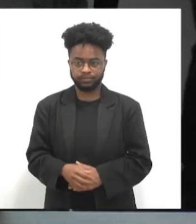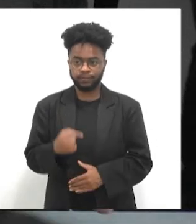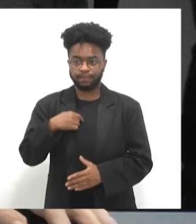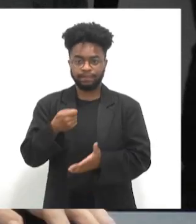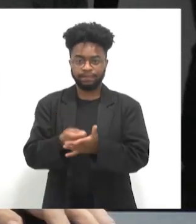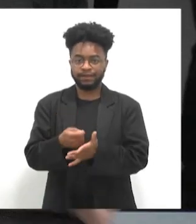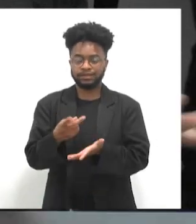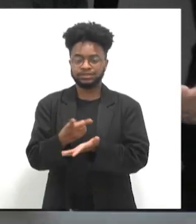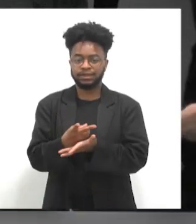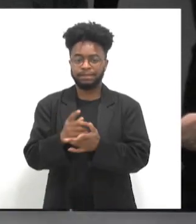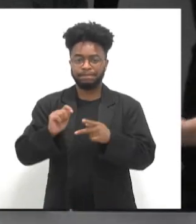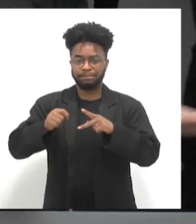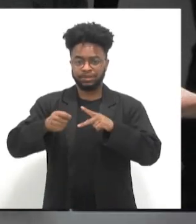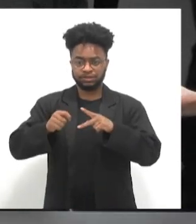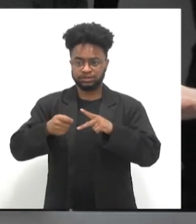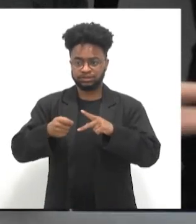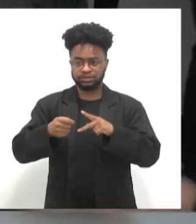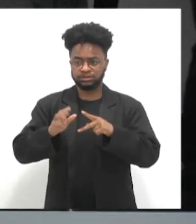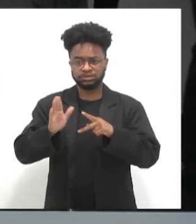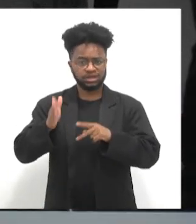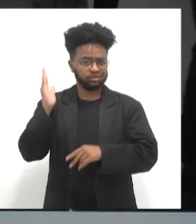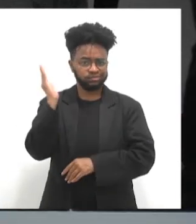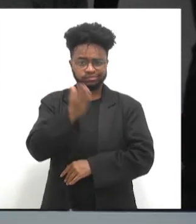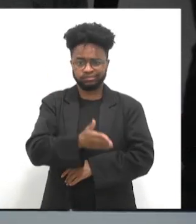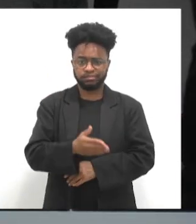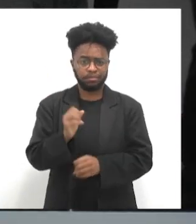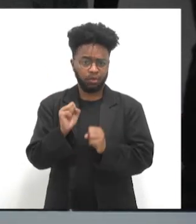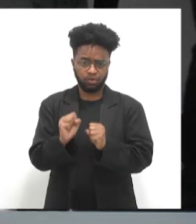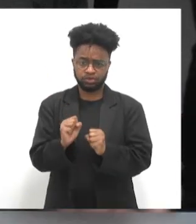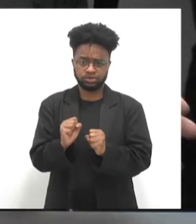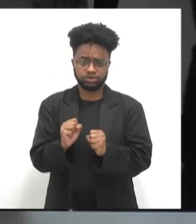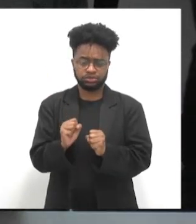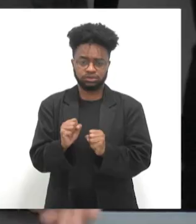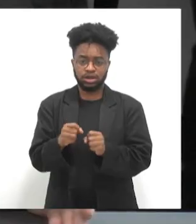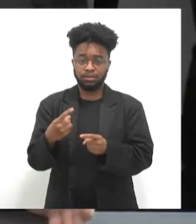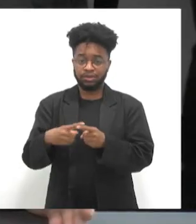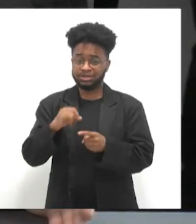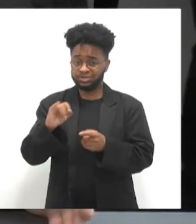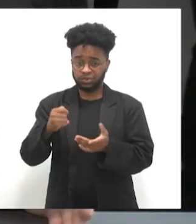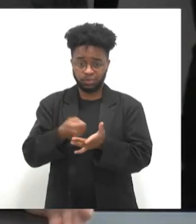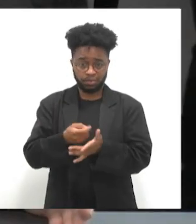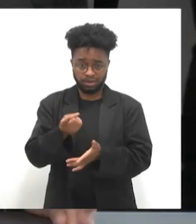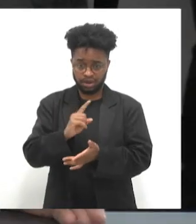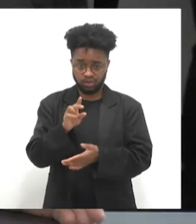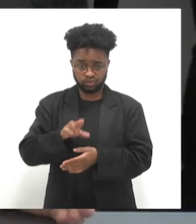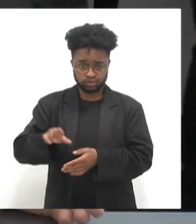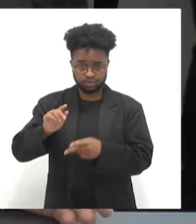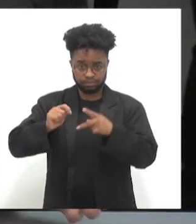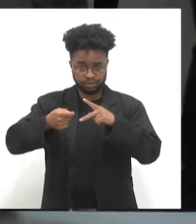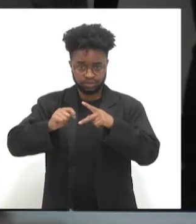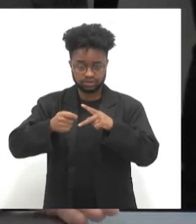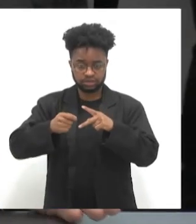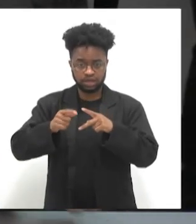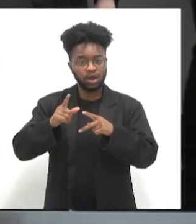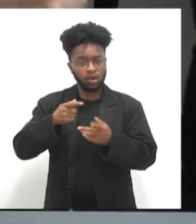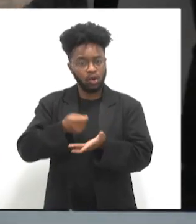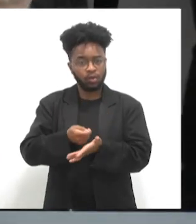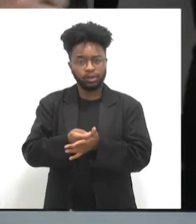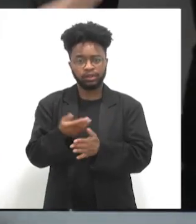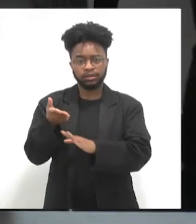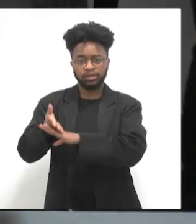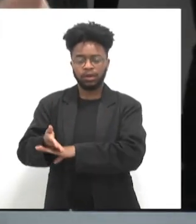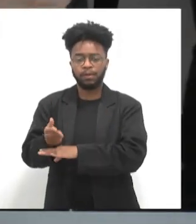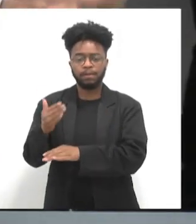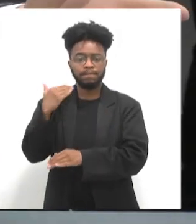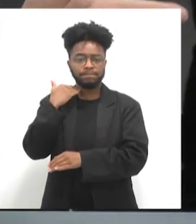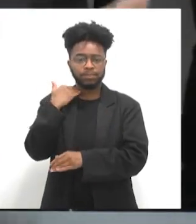com PIX. Já pode pagar. Porque se não pagar com PIX, você é obrigado a ir no Bradesco,